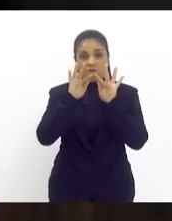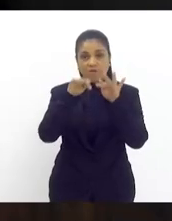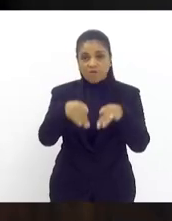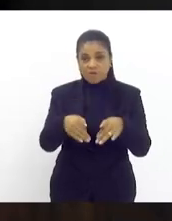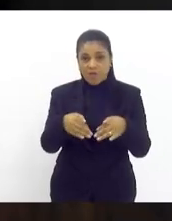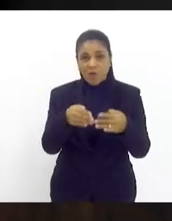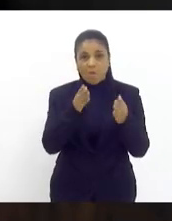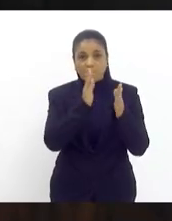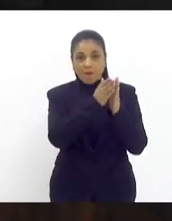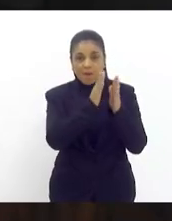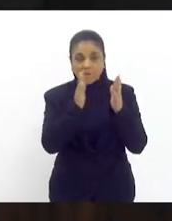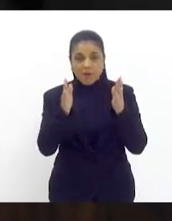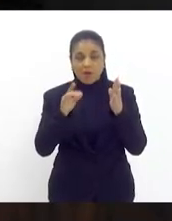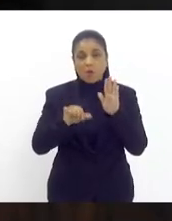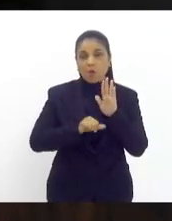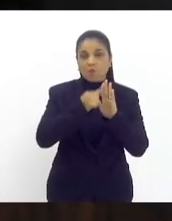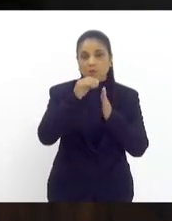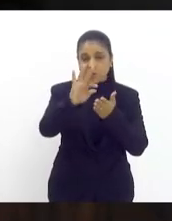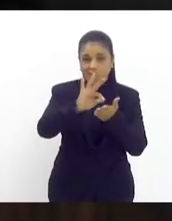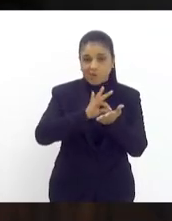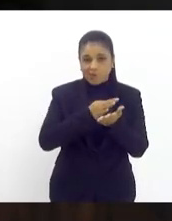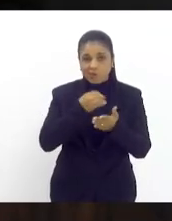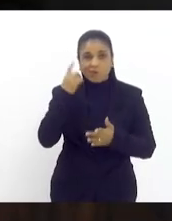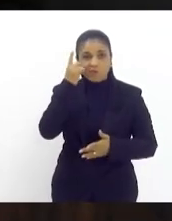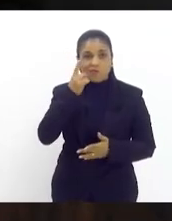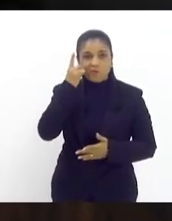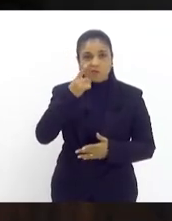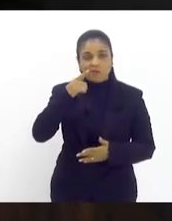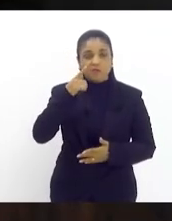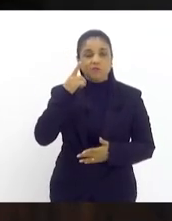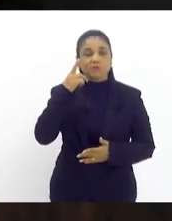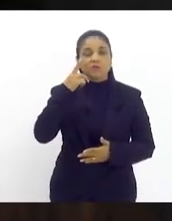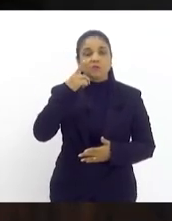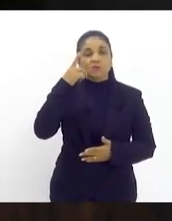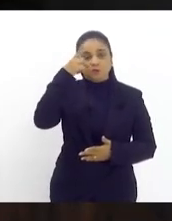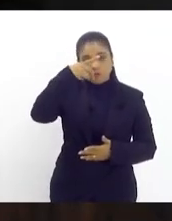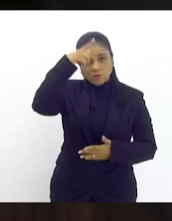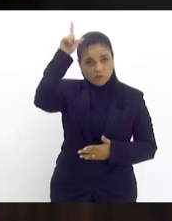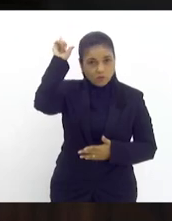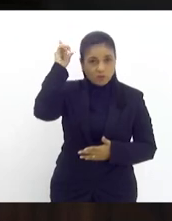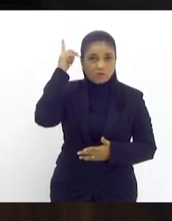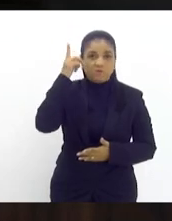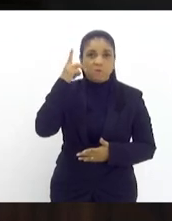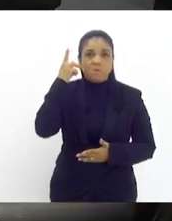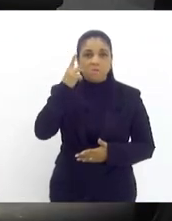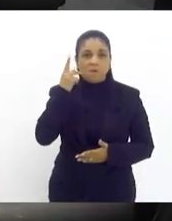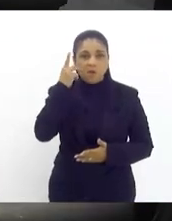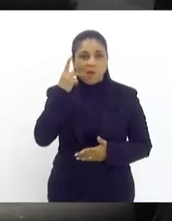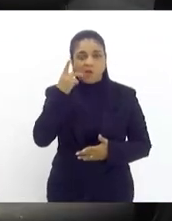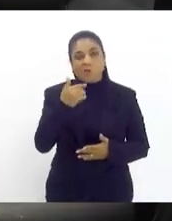o primeiro era dois escrito é o nome Deputado Luiz Paulo que dispõe de 10 minutos